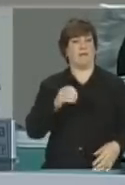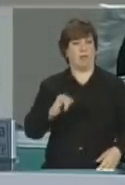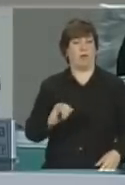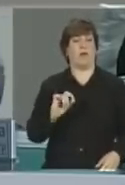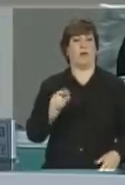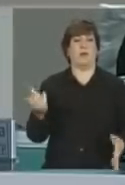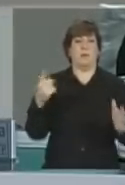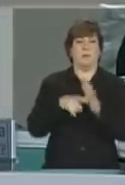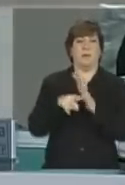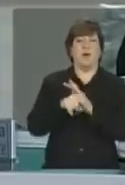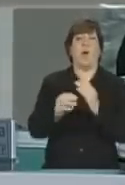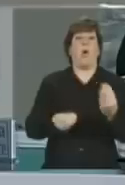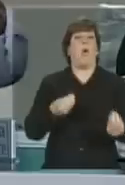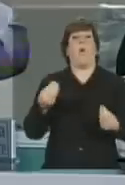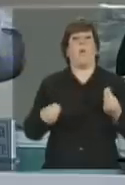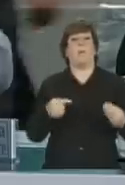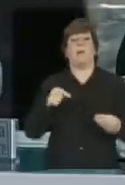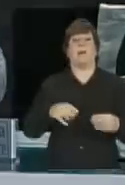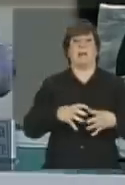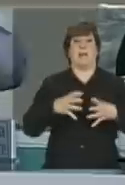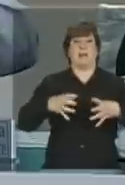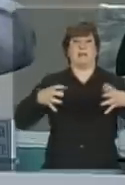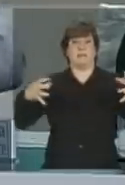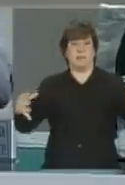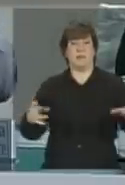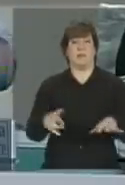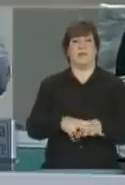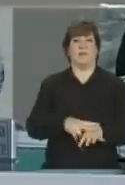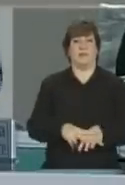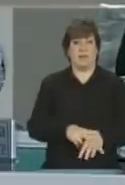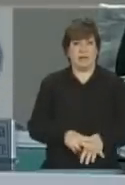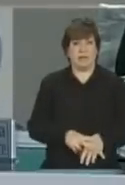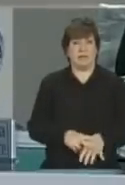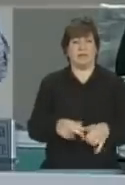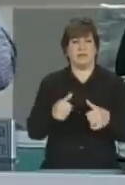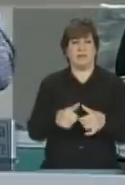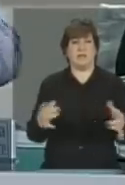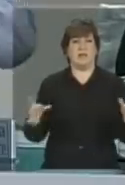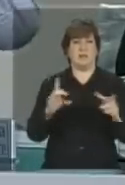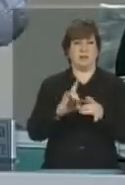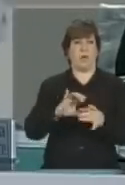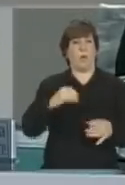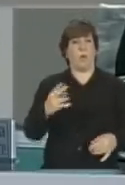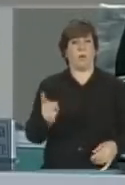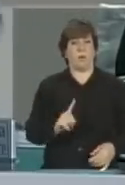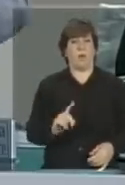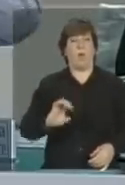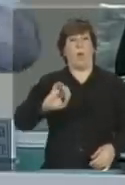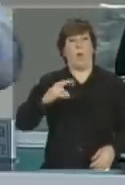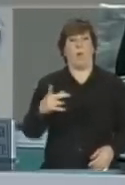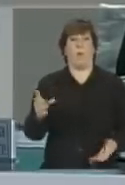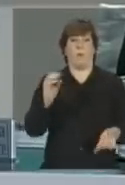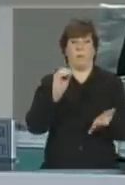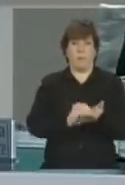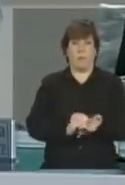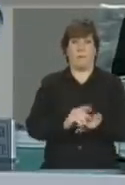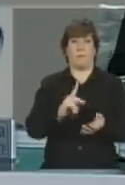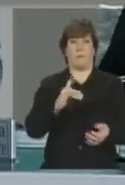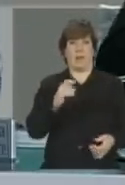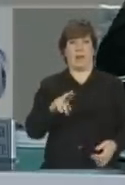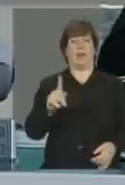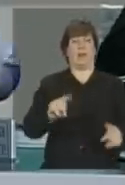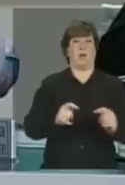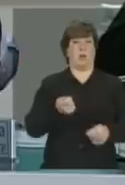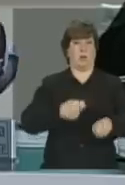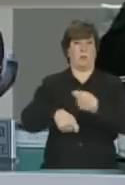os aspectos, como é que green growth, como é que o crescimento verde estaria interagindo ou não interagindo, ou seria, na realidade, você colocar o pilar econômico sozinho,